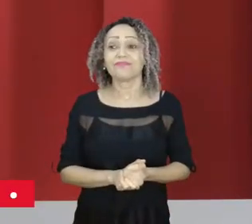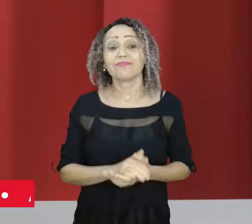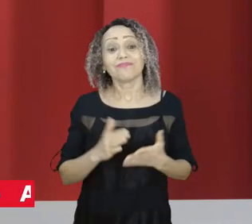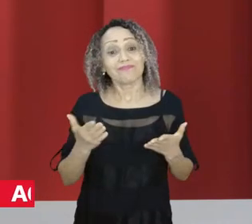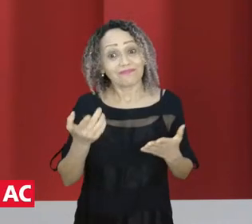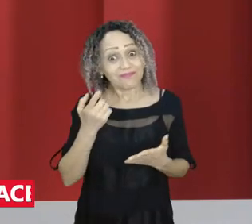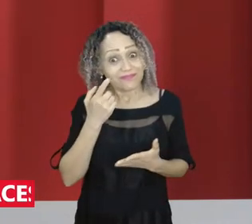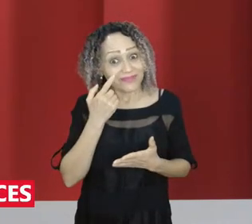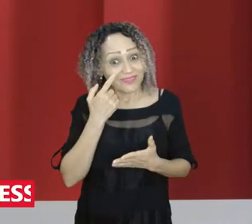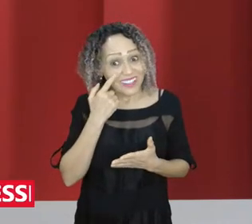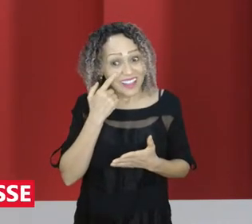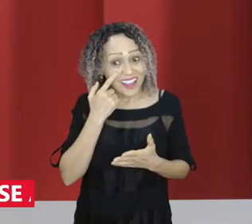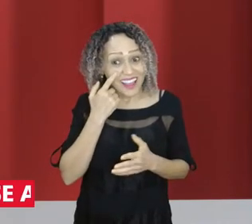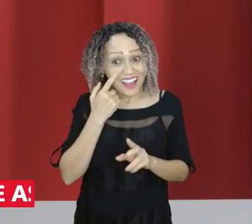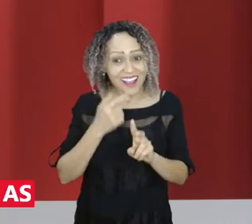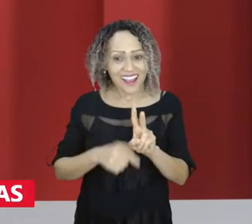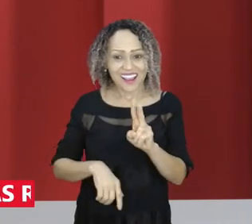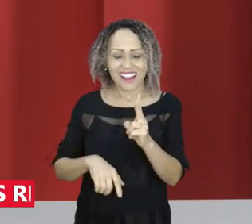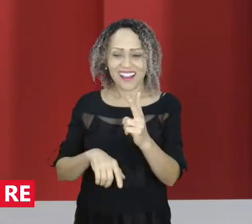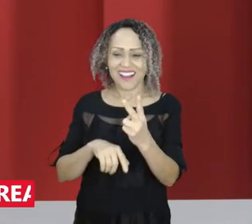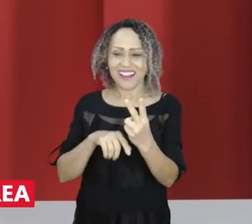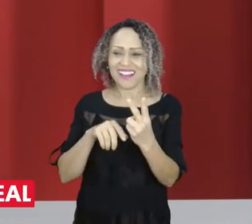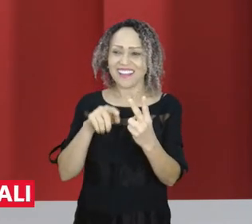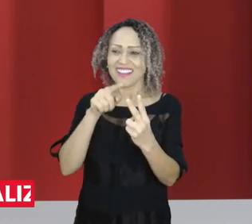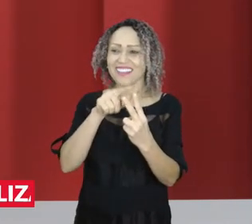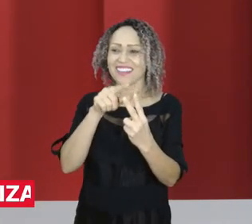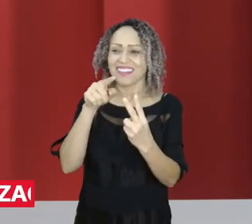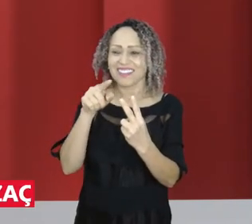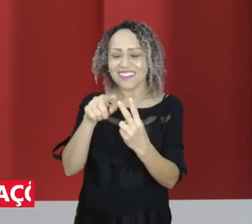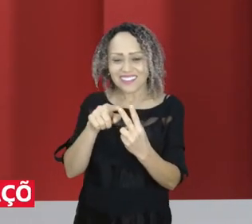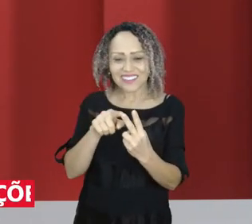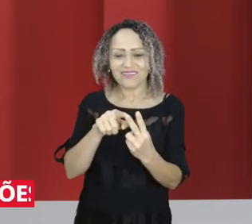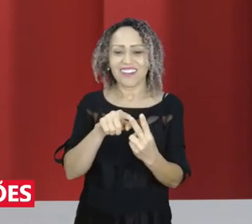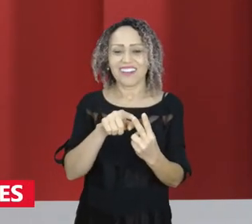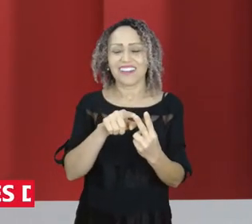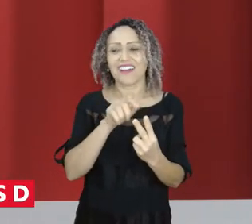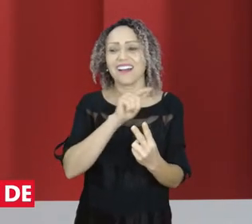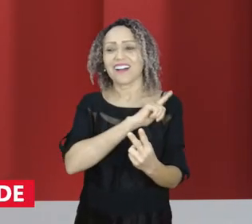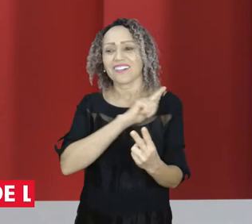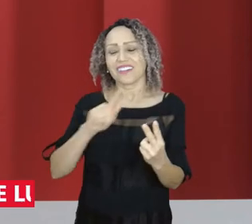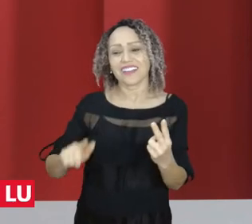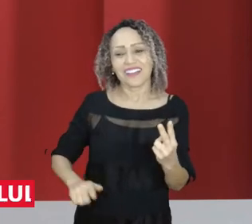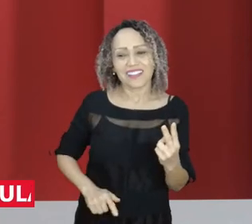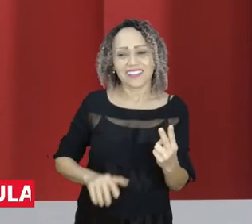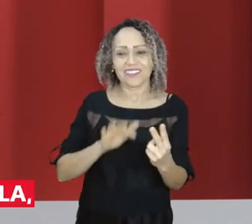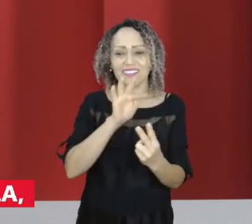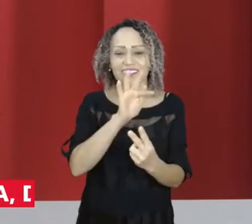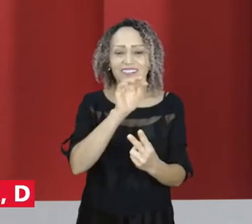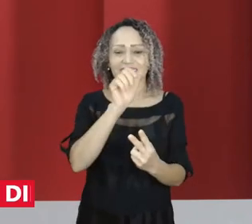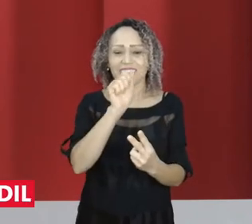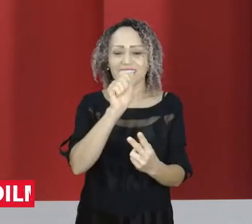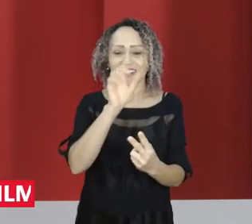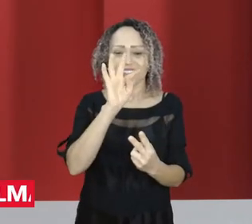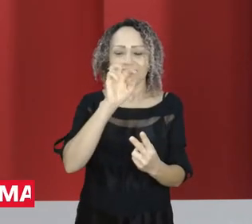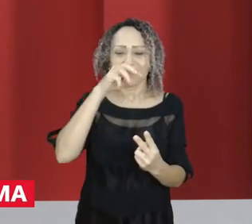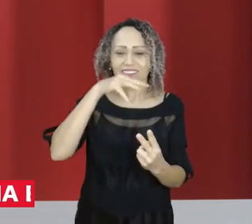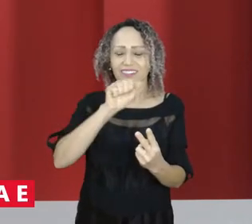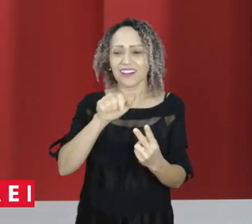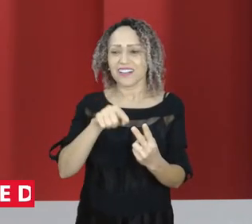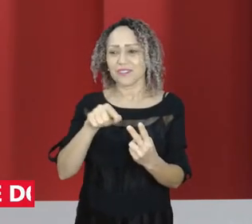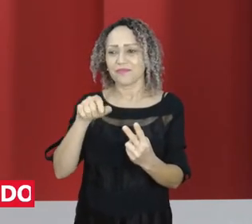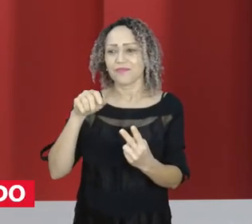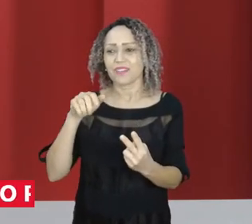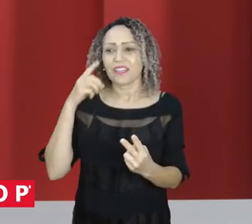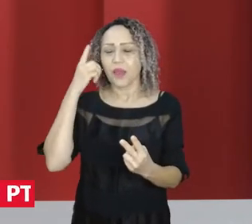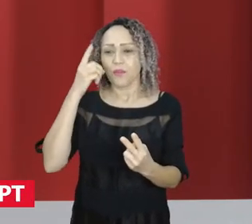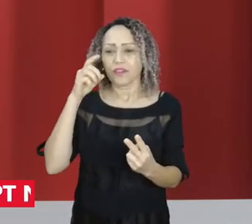Olha essa dupla, gente, é muito emocionante. E enquanto o presidente Lula esteve no Complexo do Alemão, teve também, durante essa